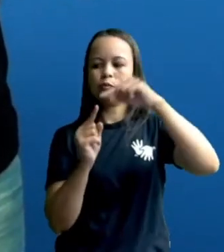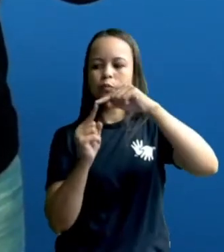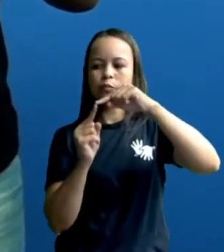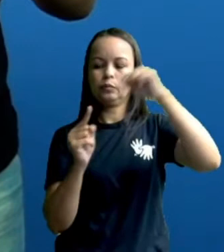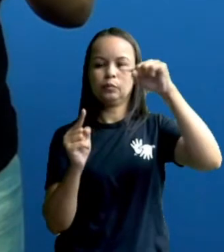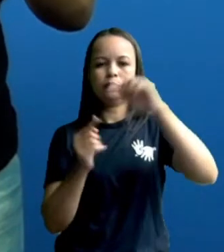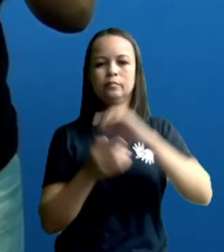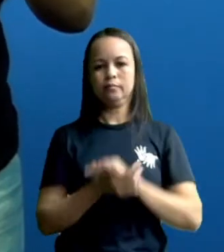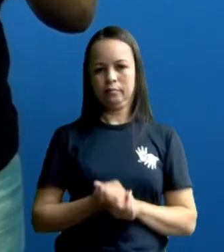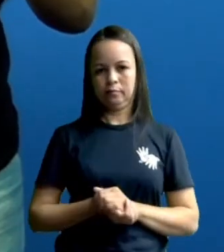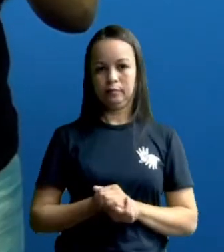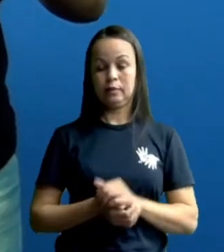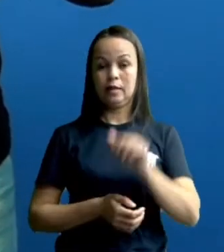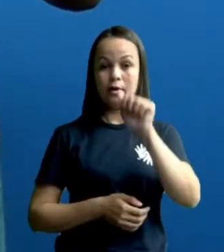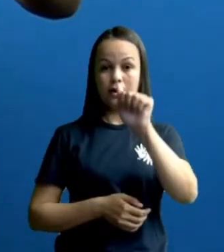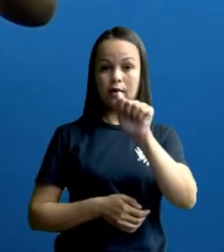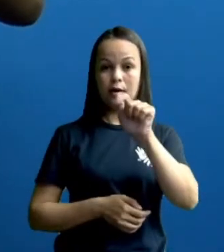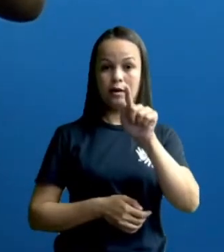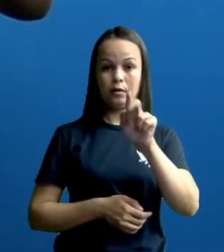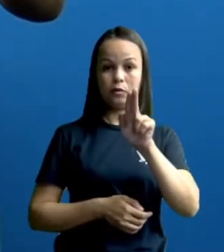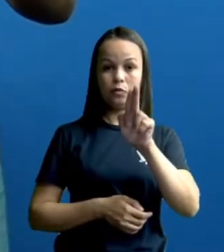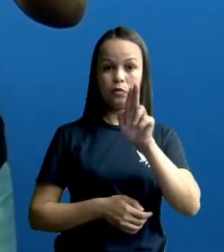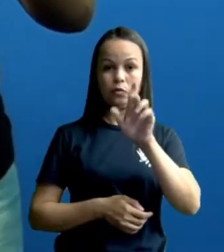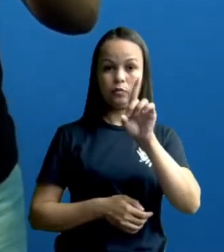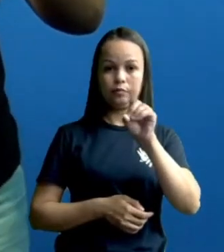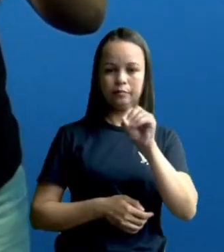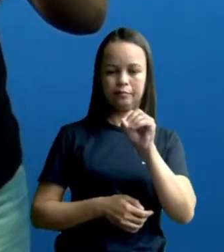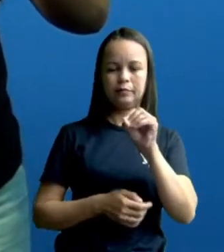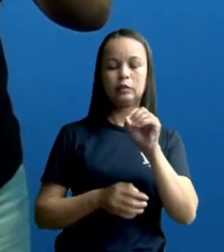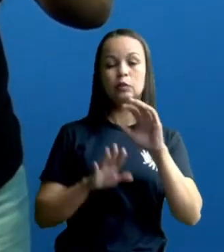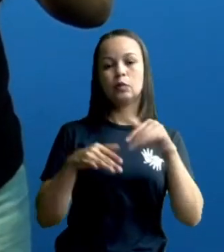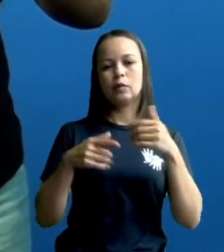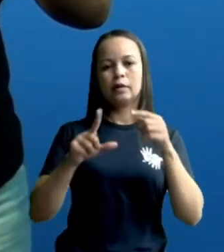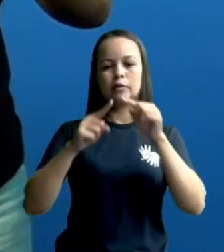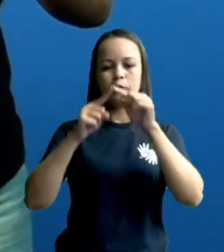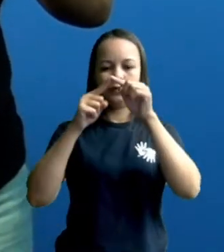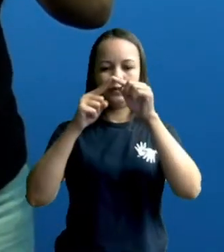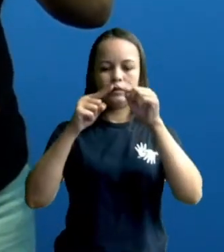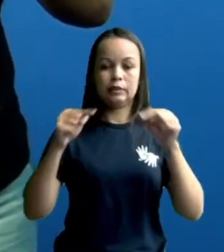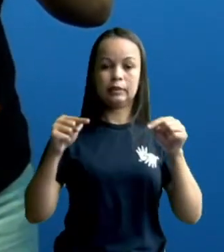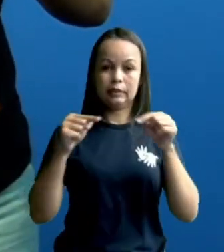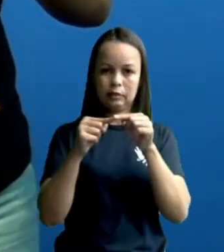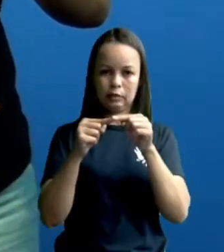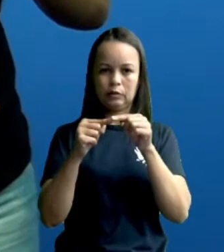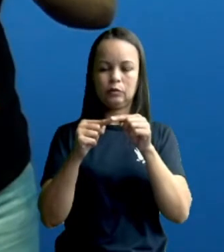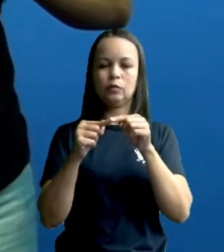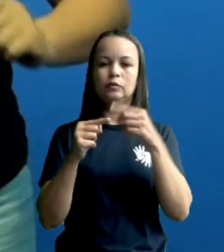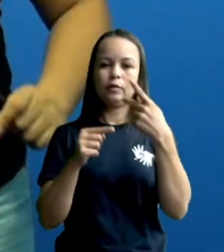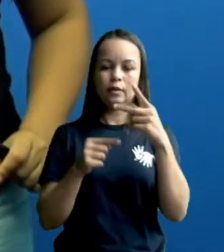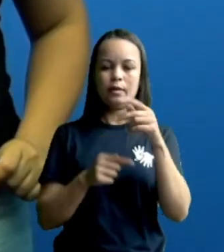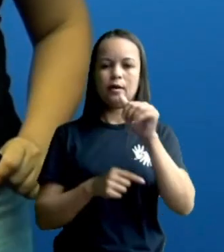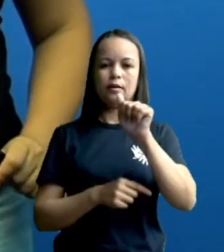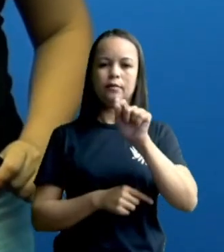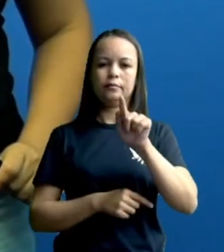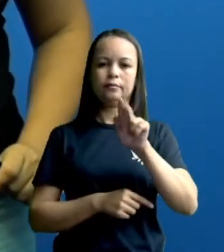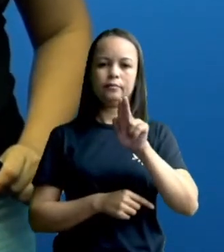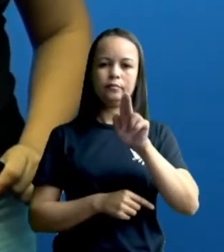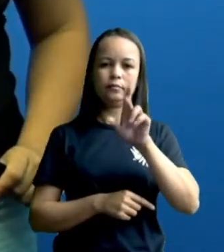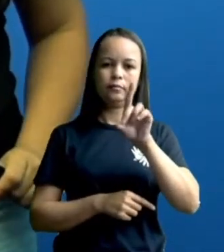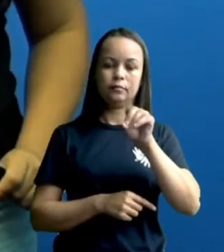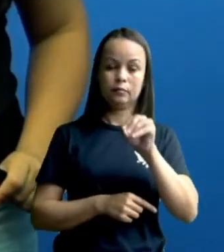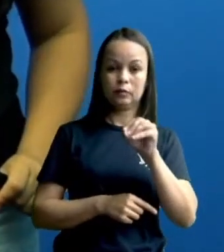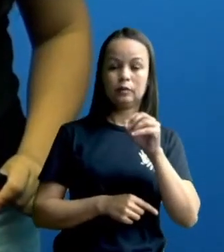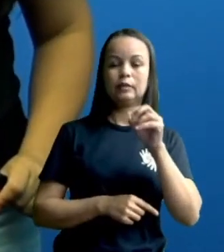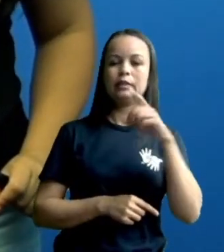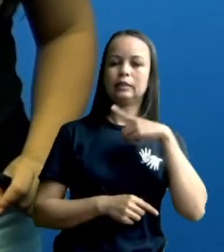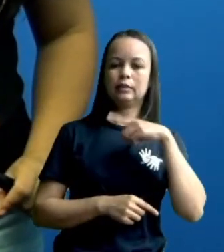pontudo, agudo. Então, quando o triângulo é mais agudo, ele recebe o nome